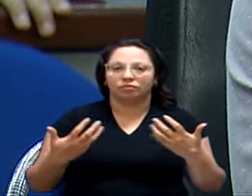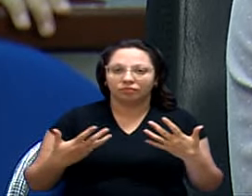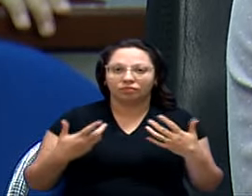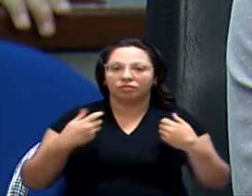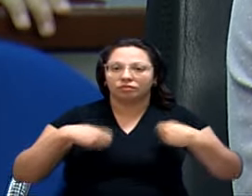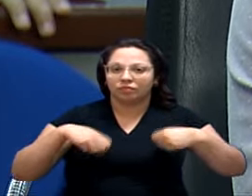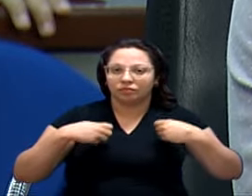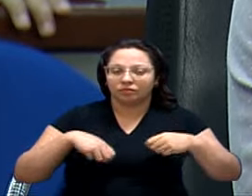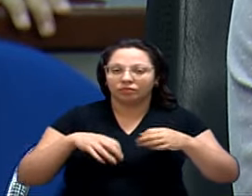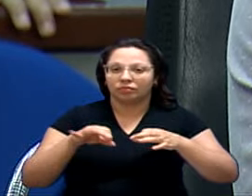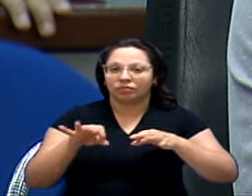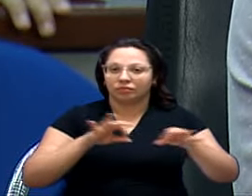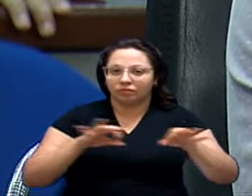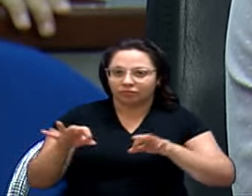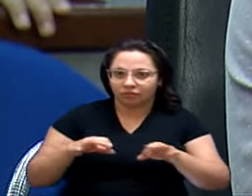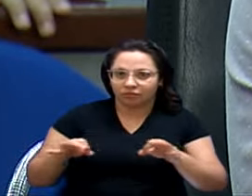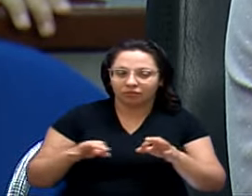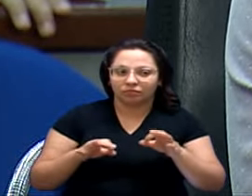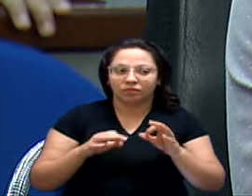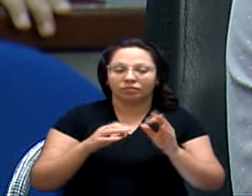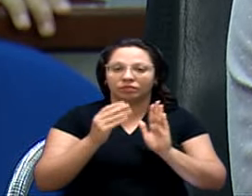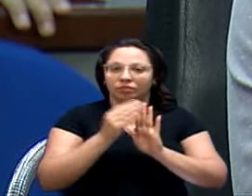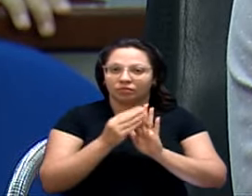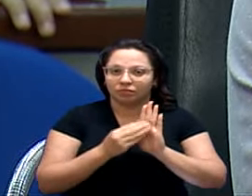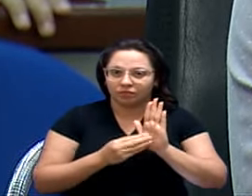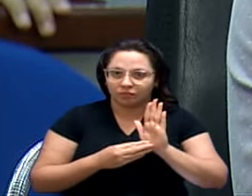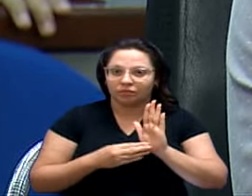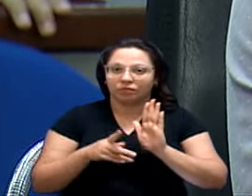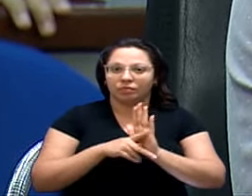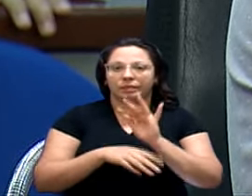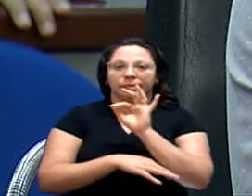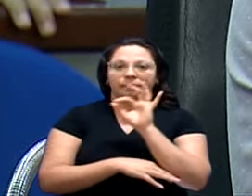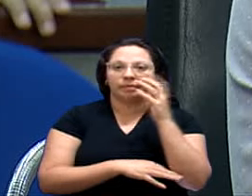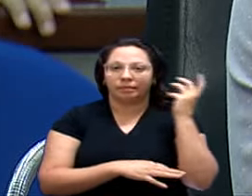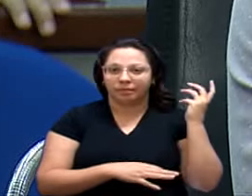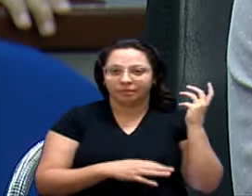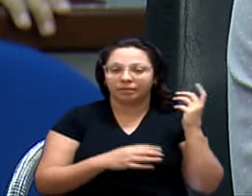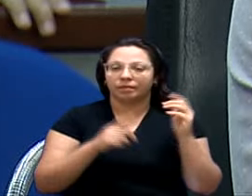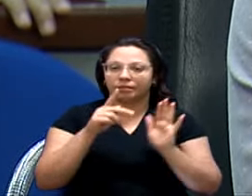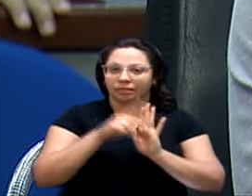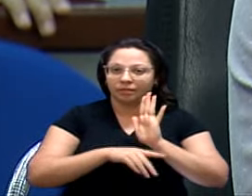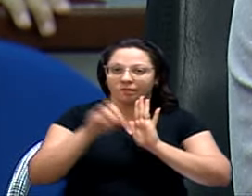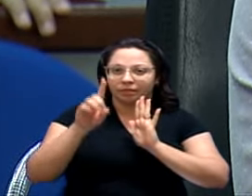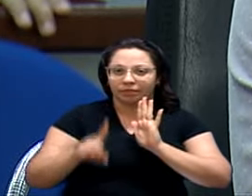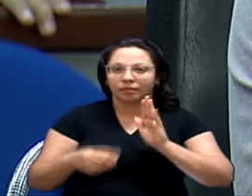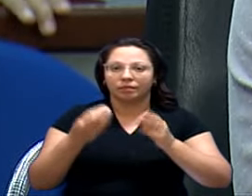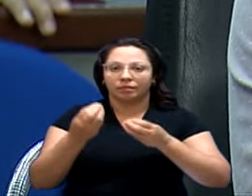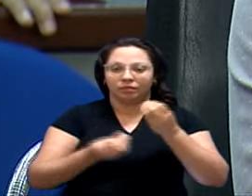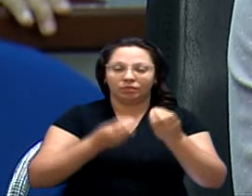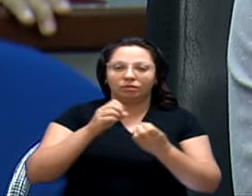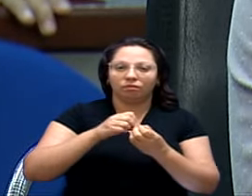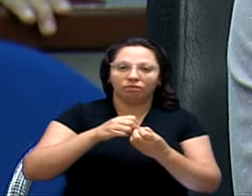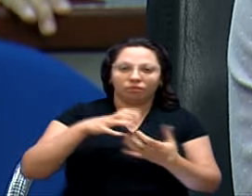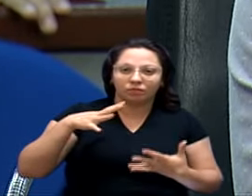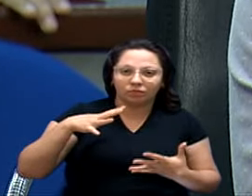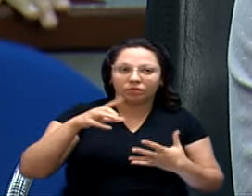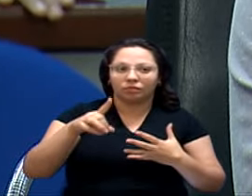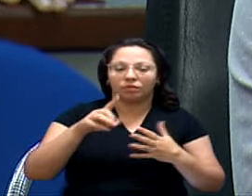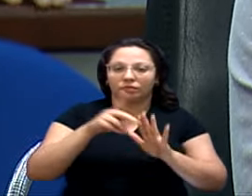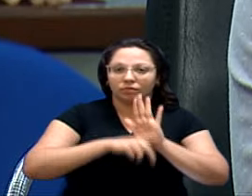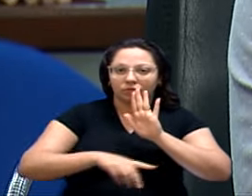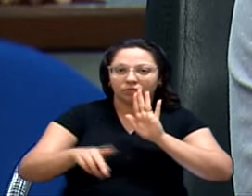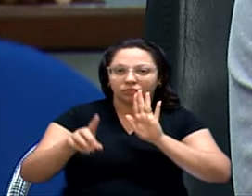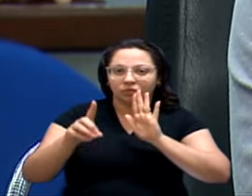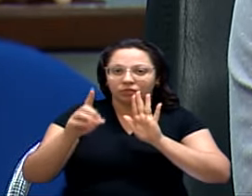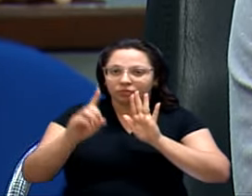relatório diagnóstico ambiental eu gostaria de saber eh como o plano diretor vai fazer abordar a criação desse plano diretor